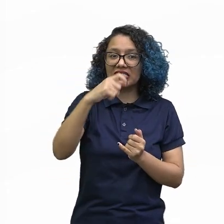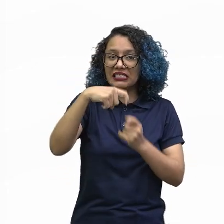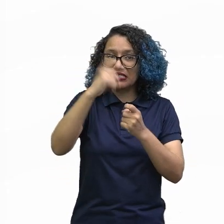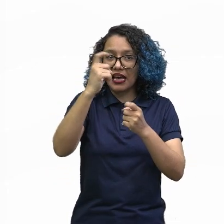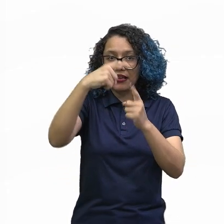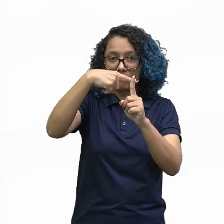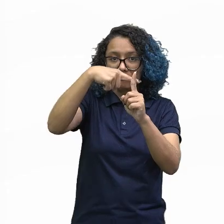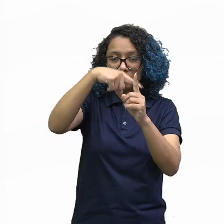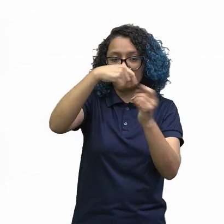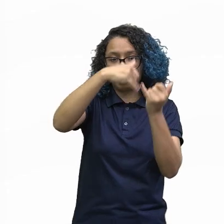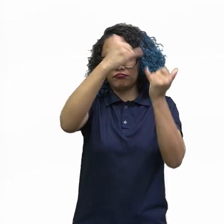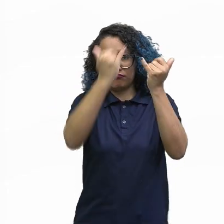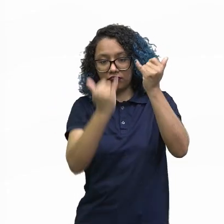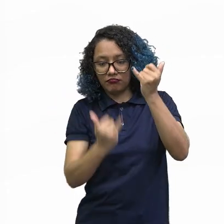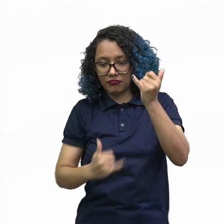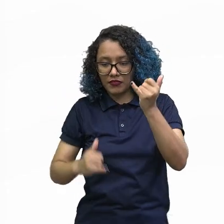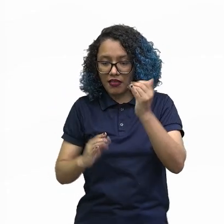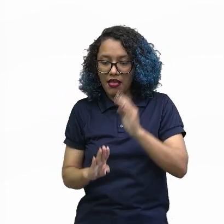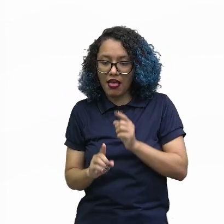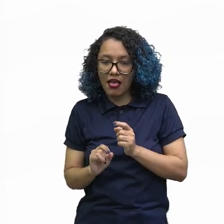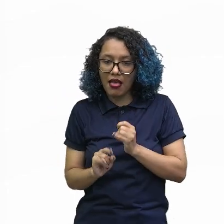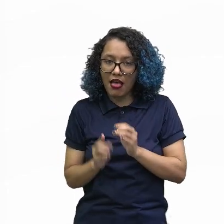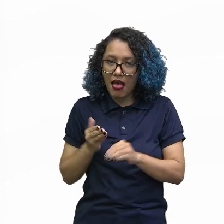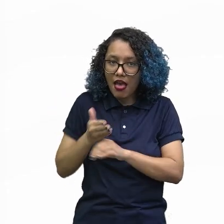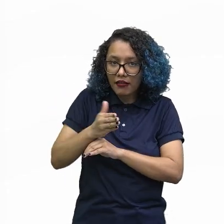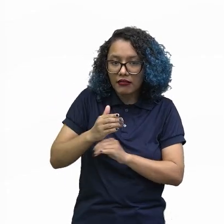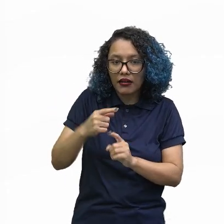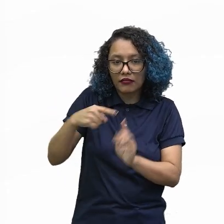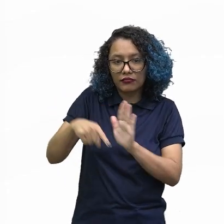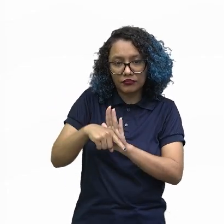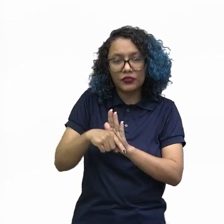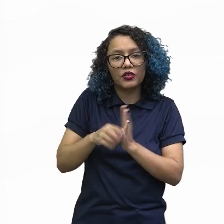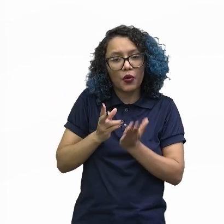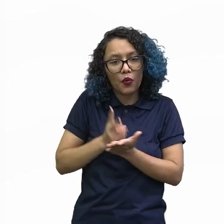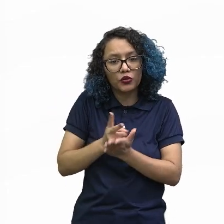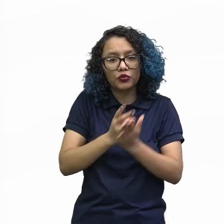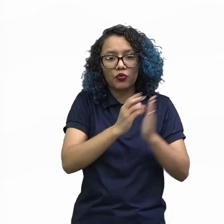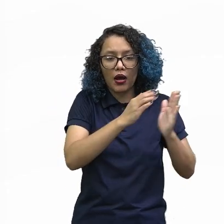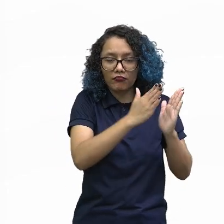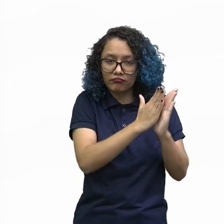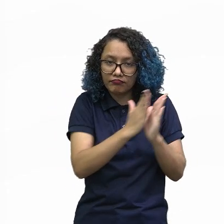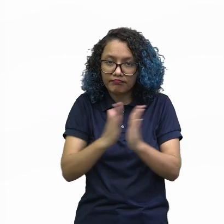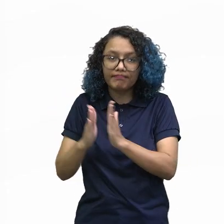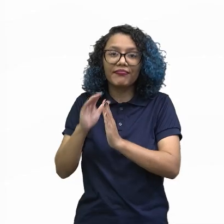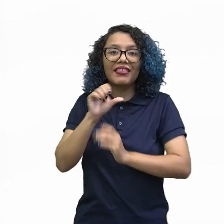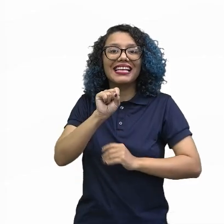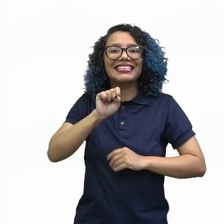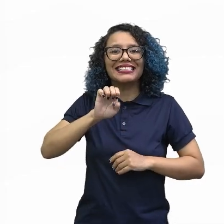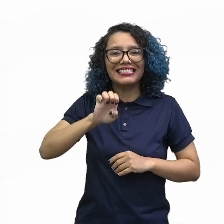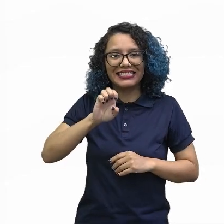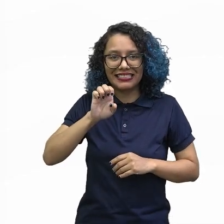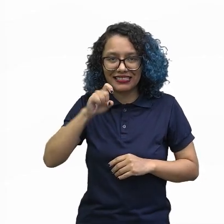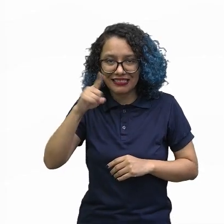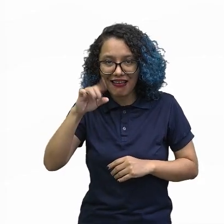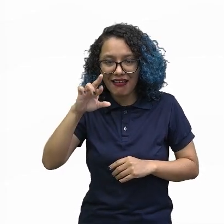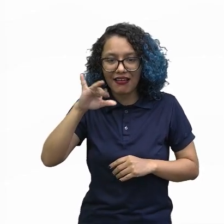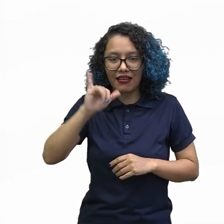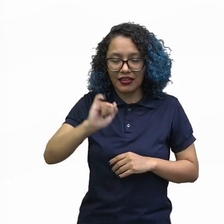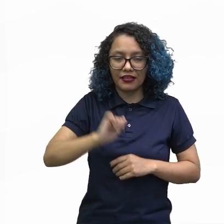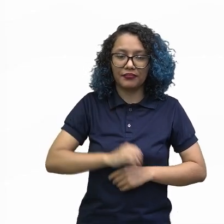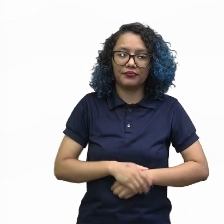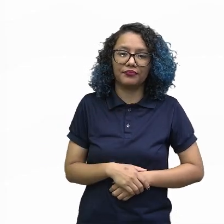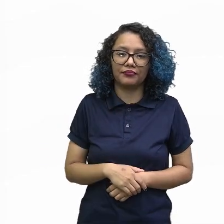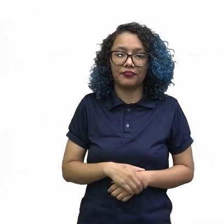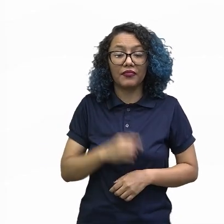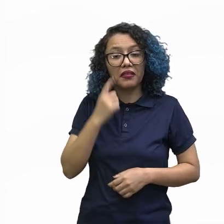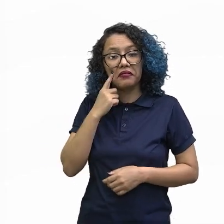pilhas estejam em linha. E a gente chama então que elas estarão em série. Aí nós temos um esquema mostrando uma figura parecida com uma